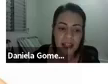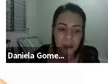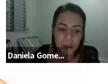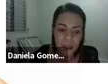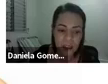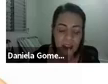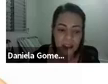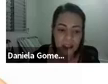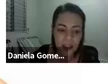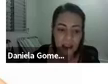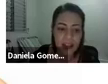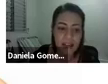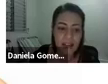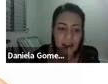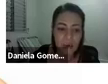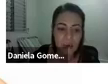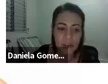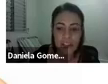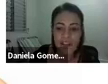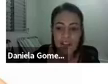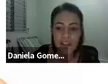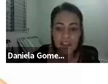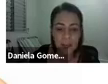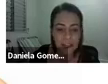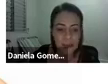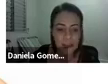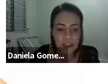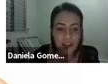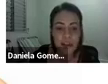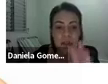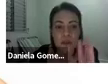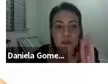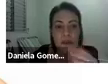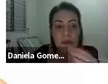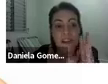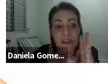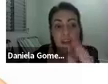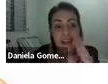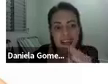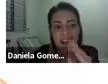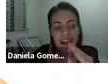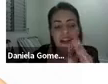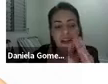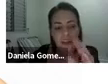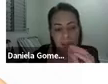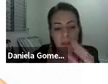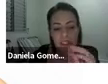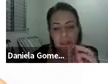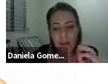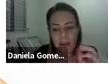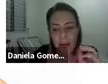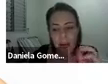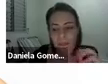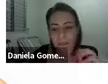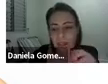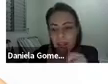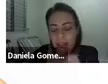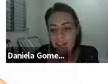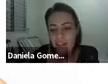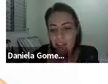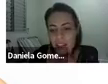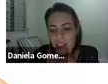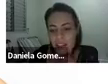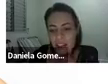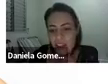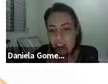da areola, tá? Que é onde a gente vai ver na próxima foto, onde o bebê vai pegar para poder mamar, que é